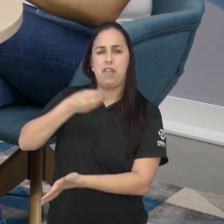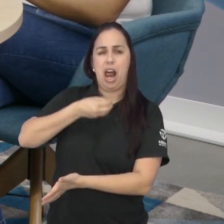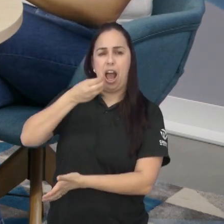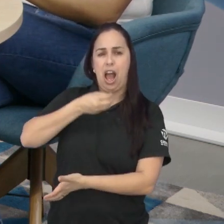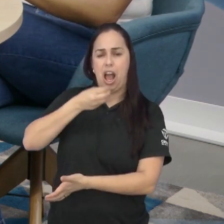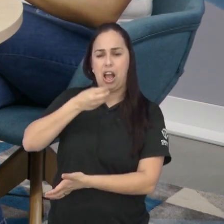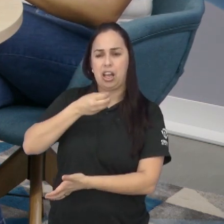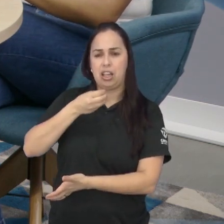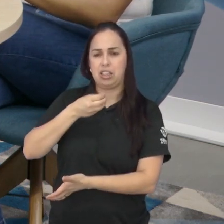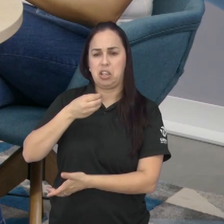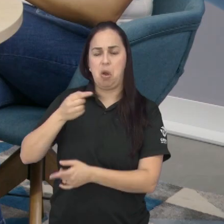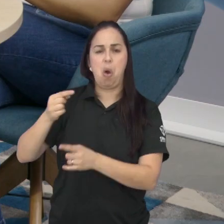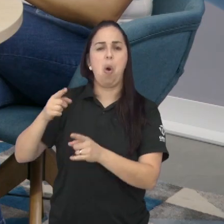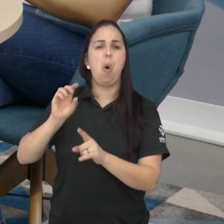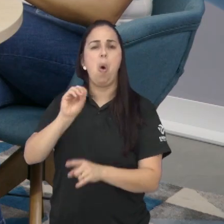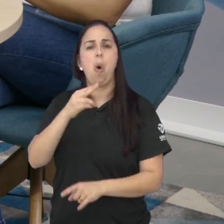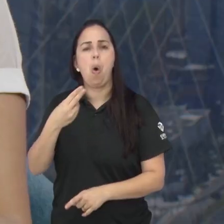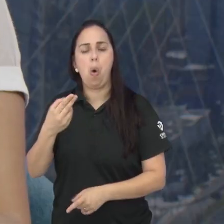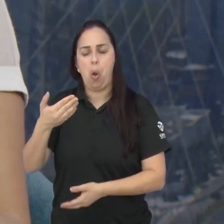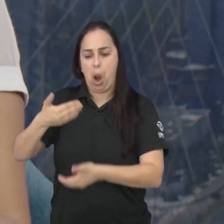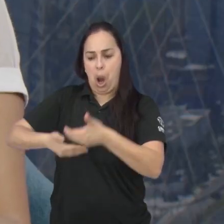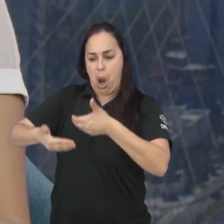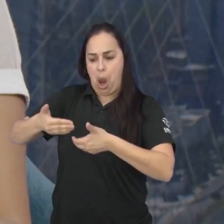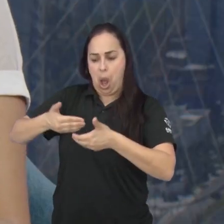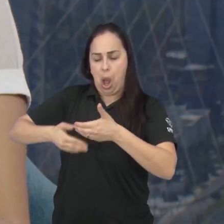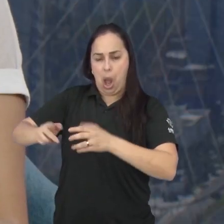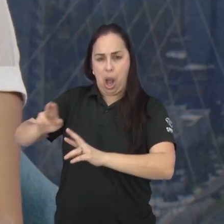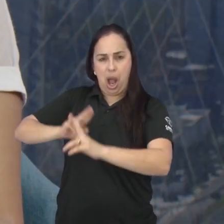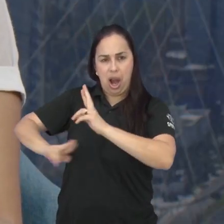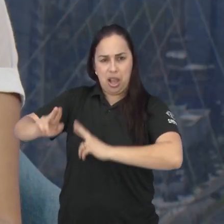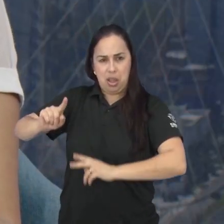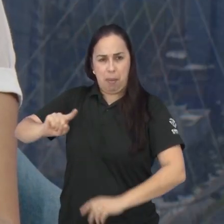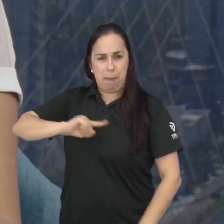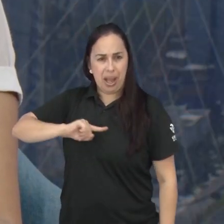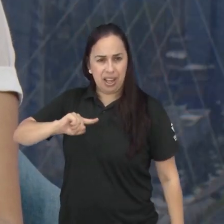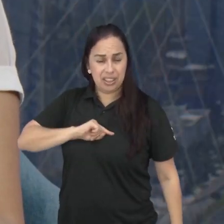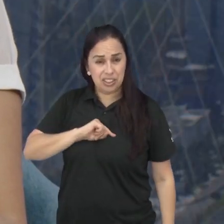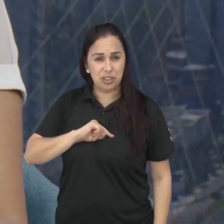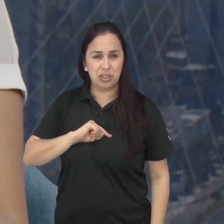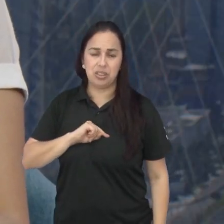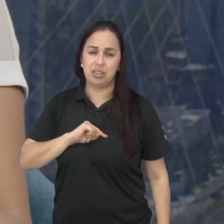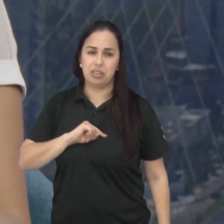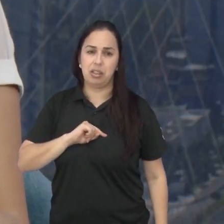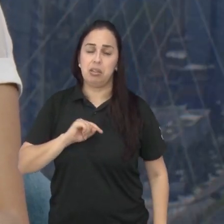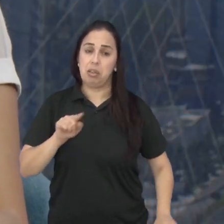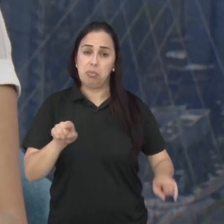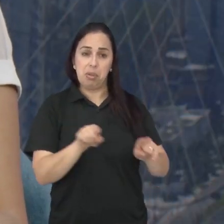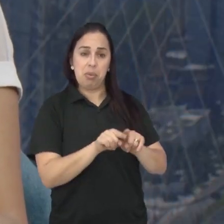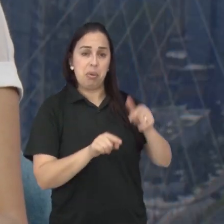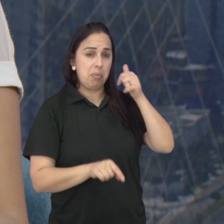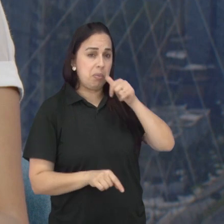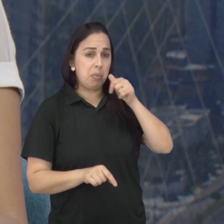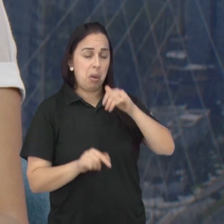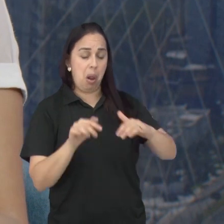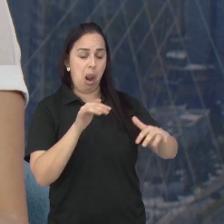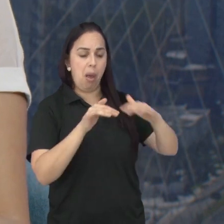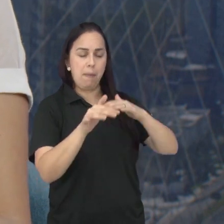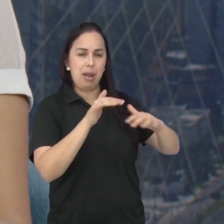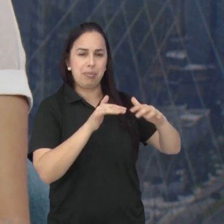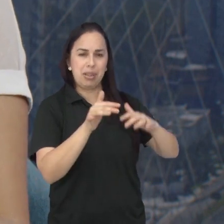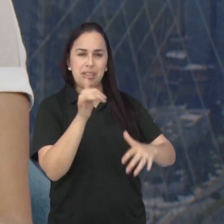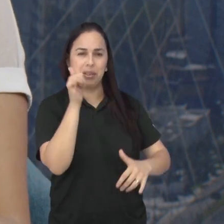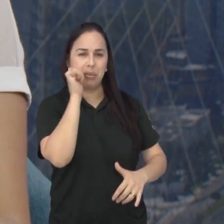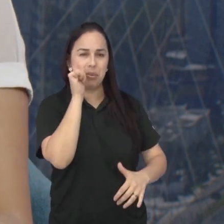ou tóxicas, né, também vejo um movimento hoje de mulheres, né? As mulheres, elas estão